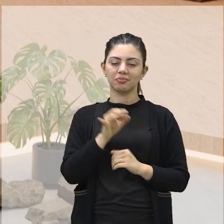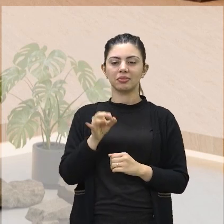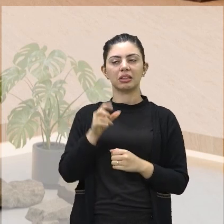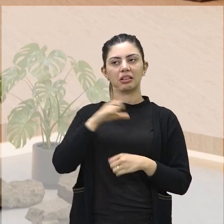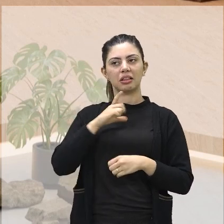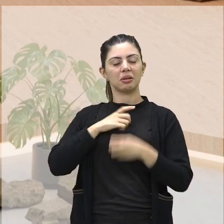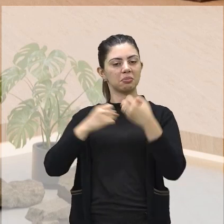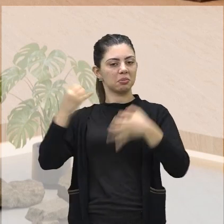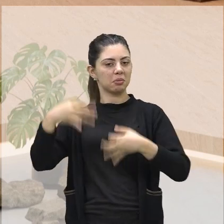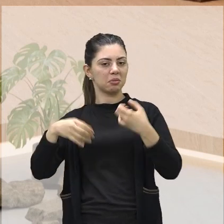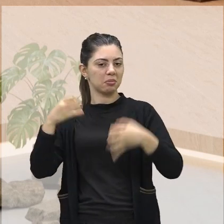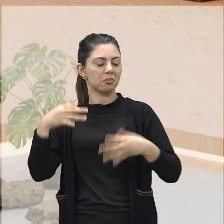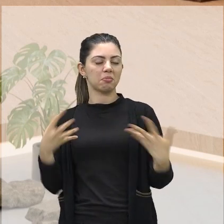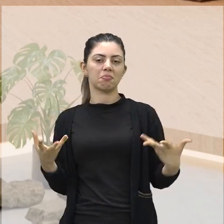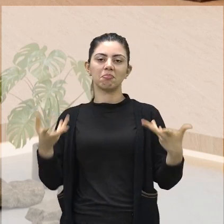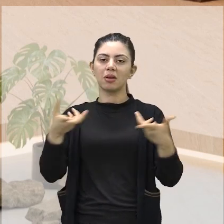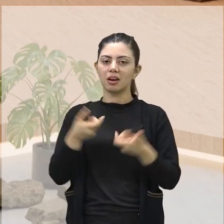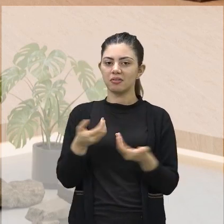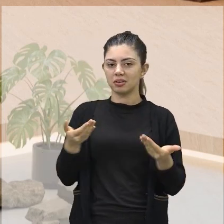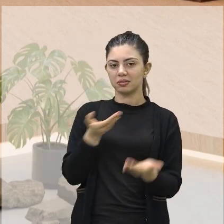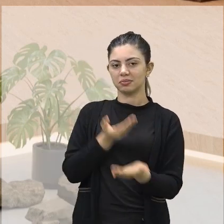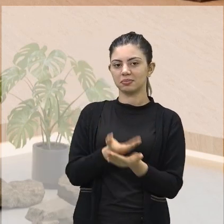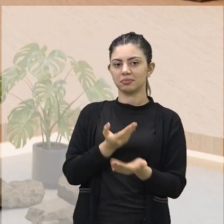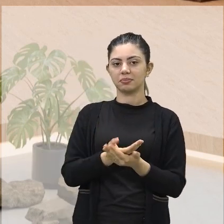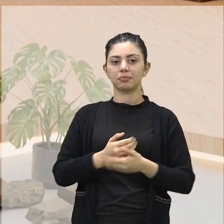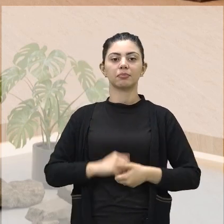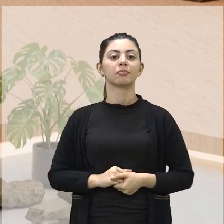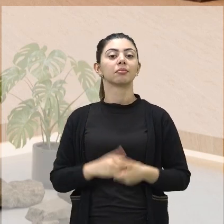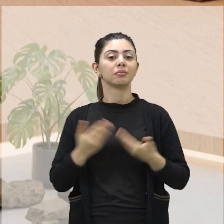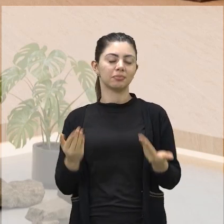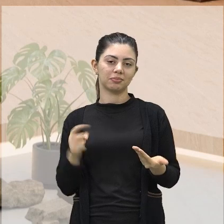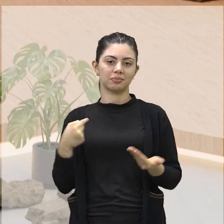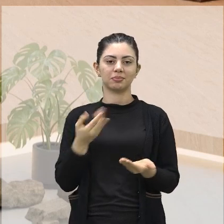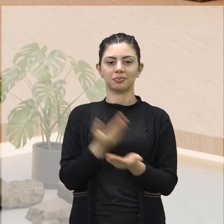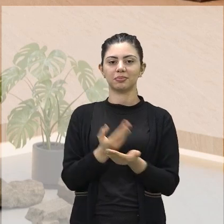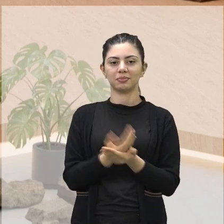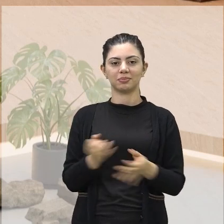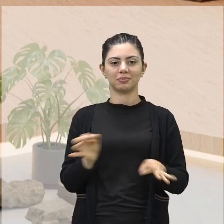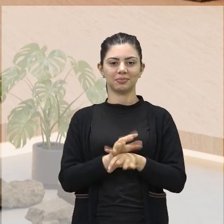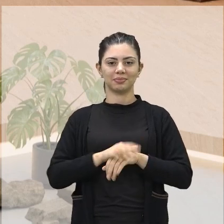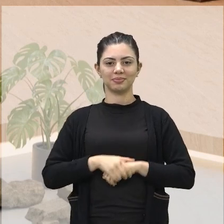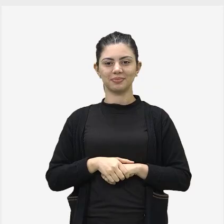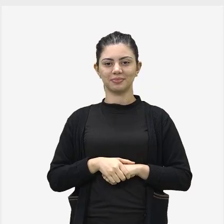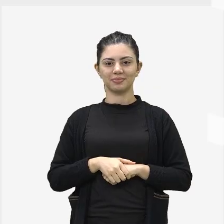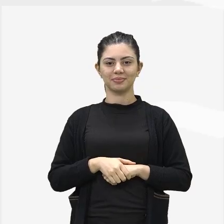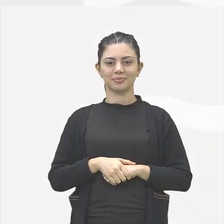excelente contribuição aqui nesta aula. Nesse momento eu encerro o conteúdo desta aula.